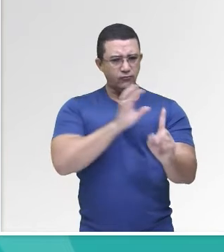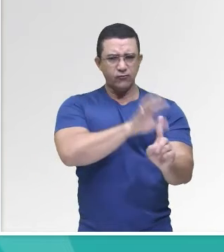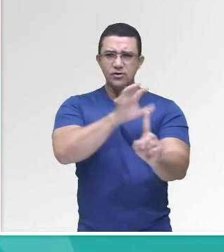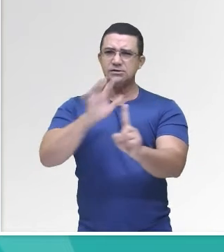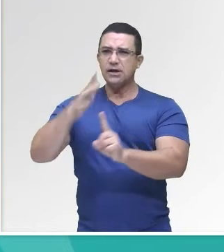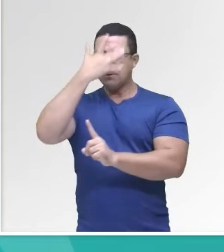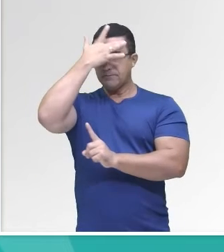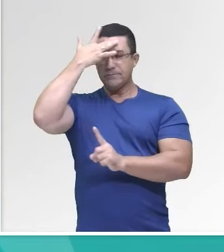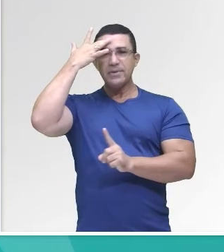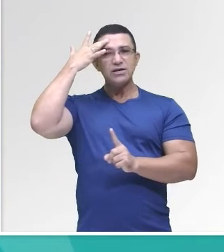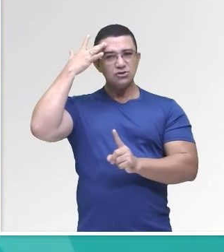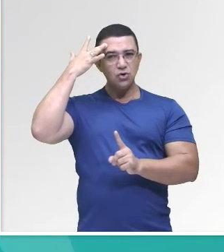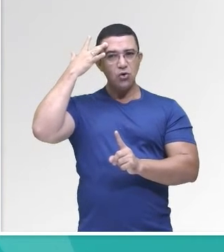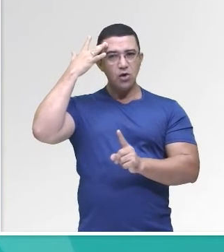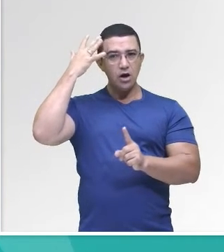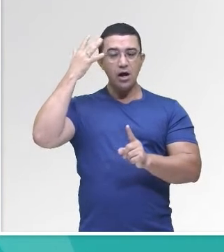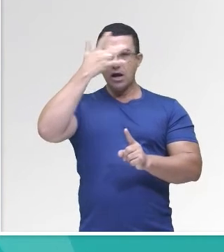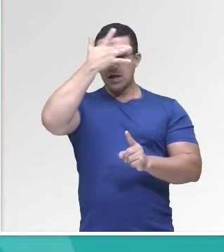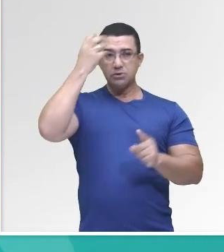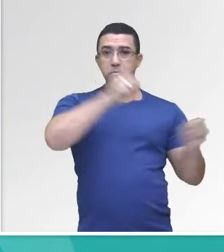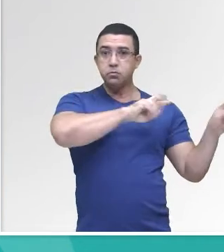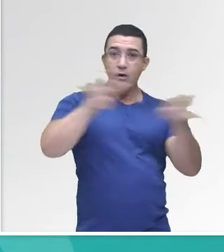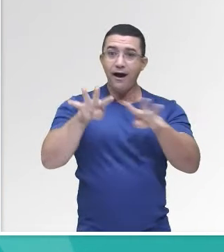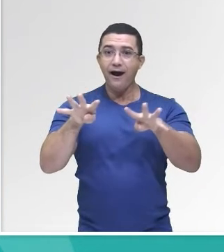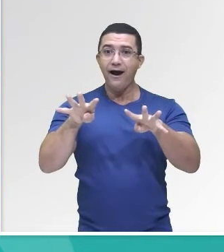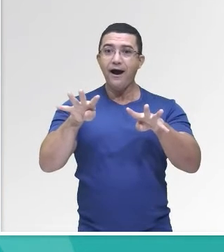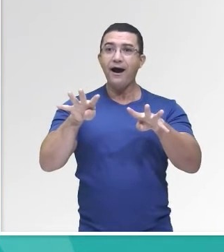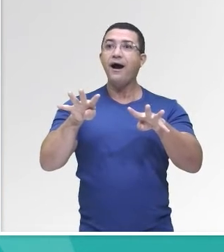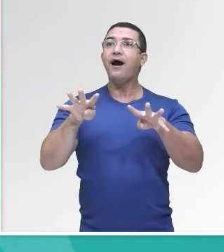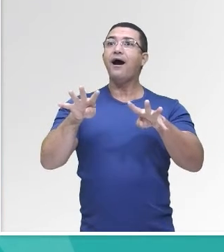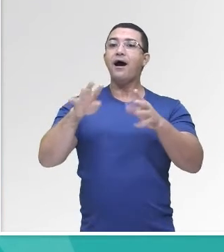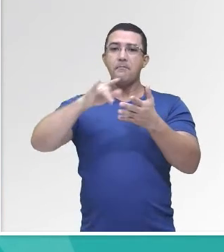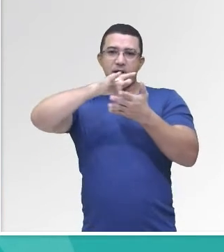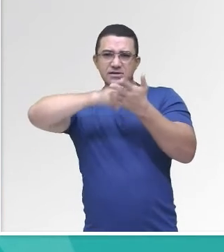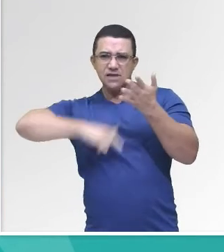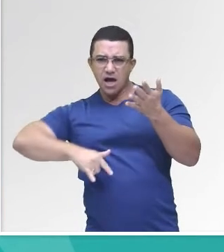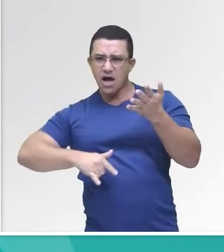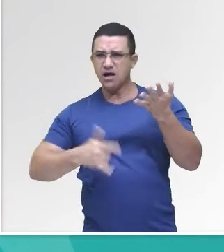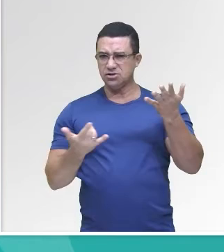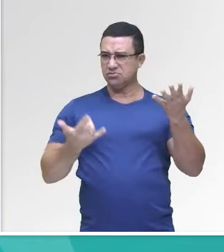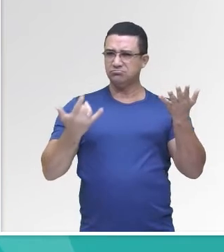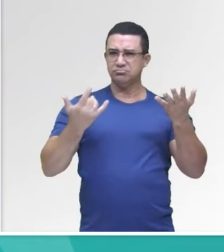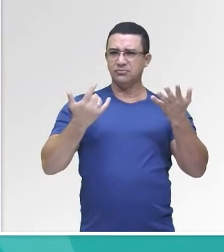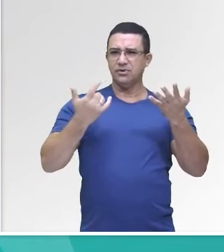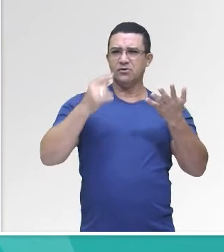de potenciais consumidores sobre determinado produto,